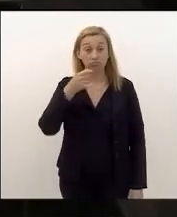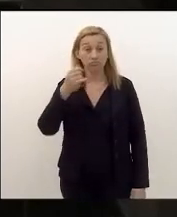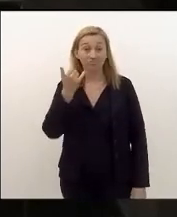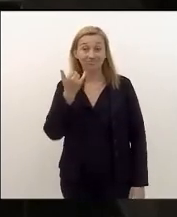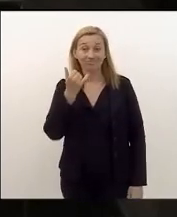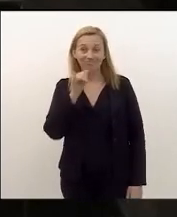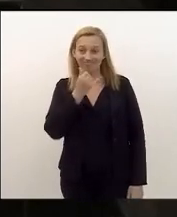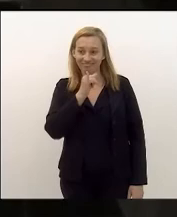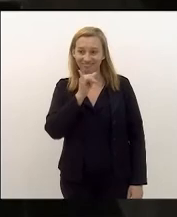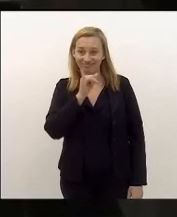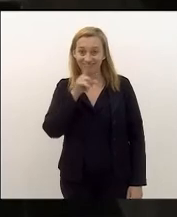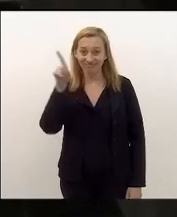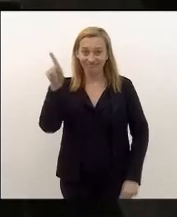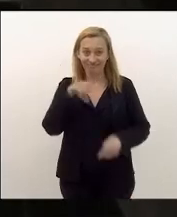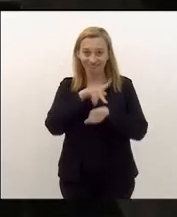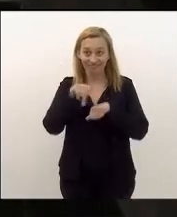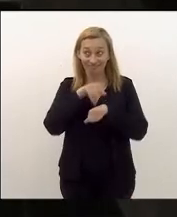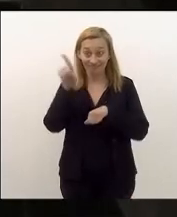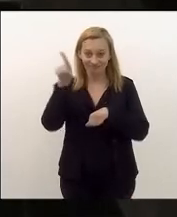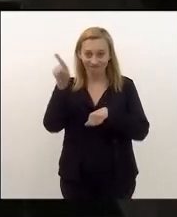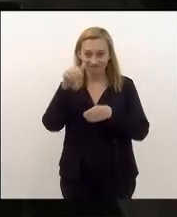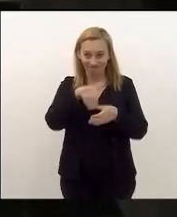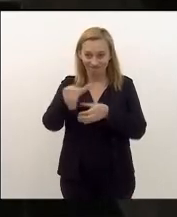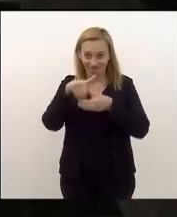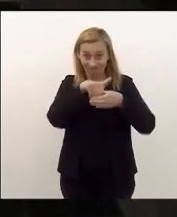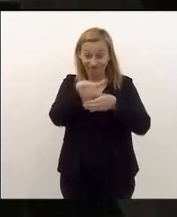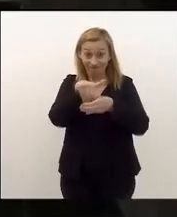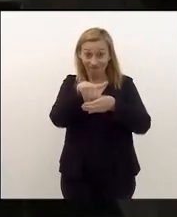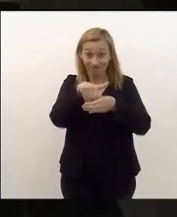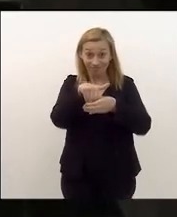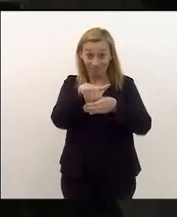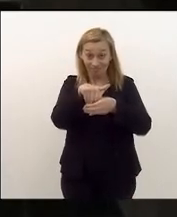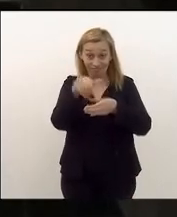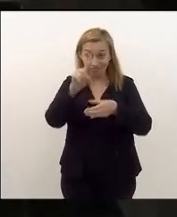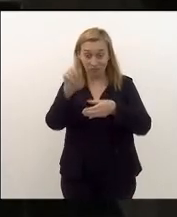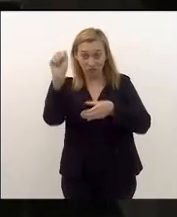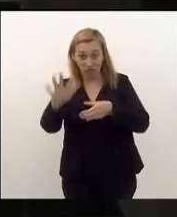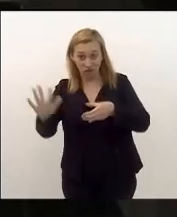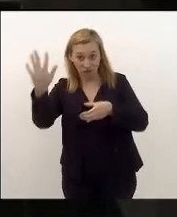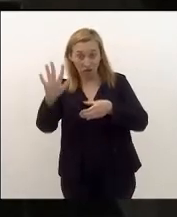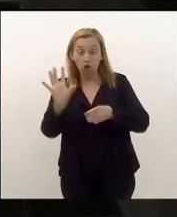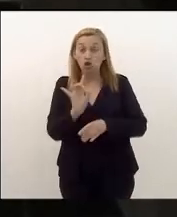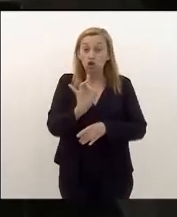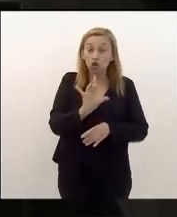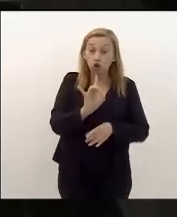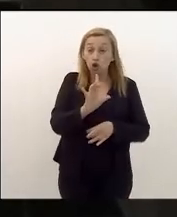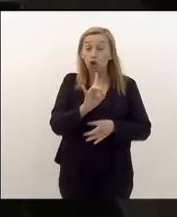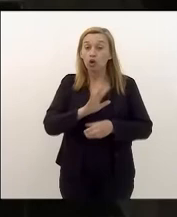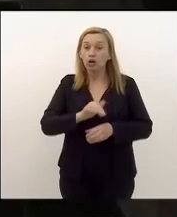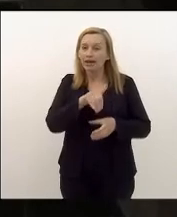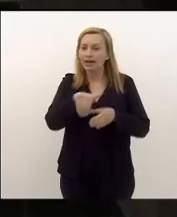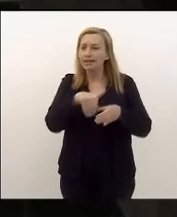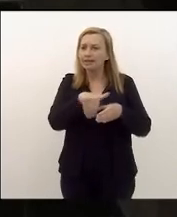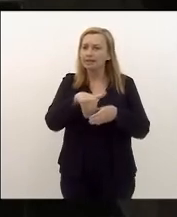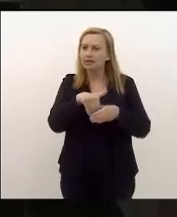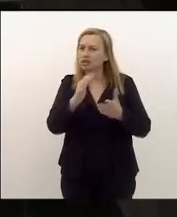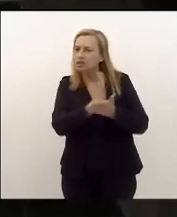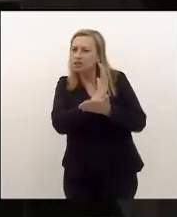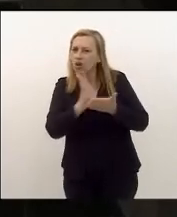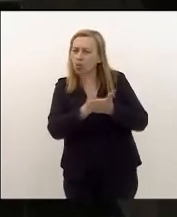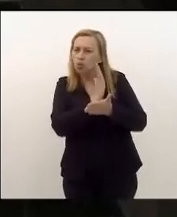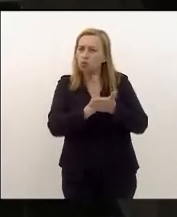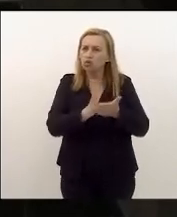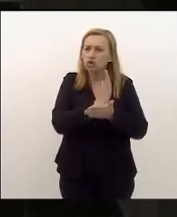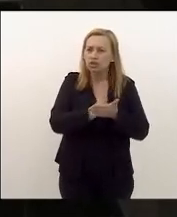Itália, em eleições, não gerais, mas em eleições em alguns